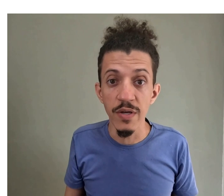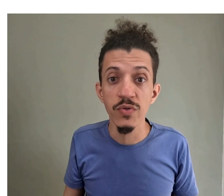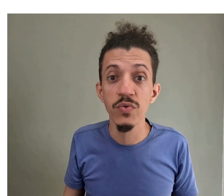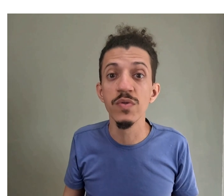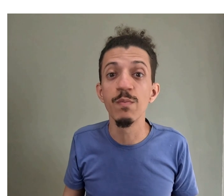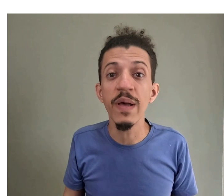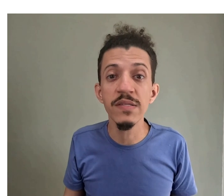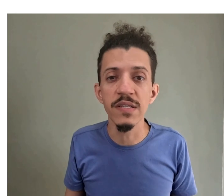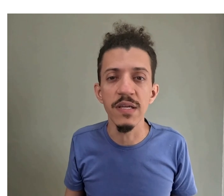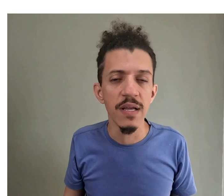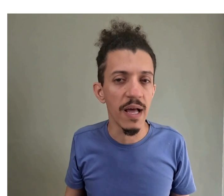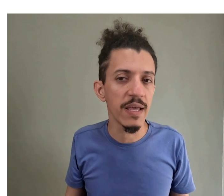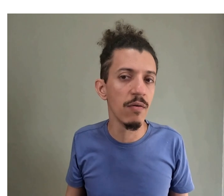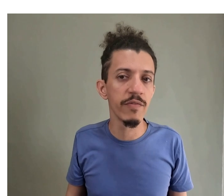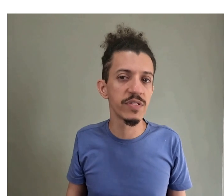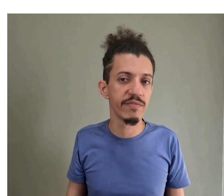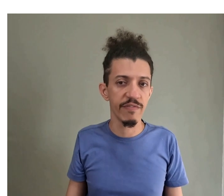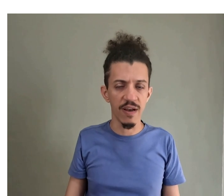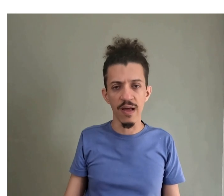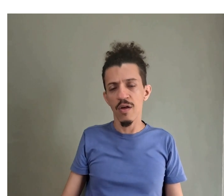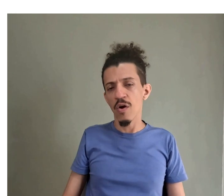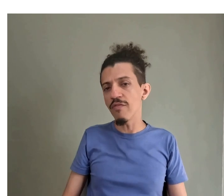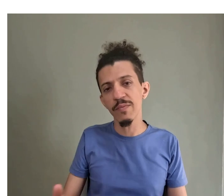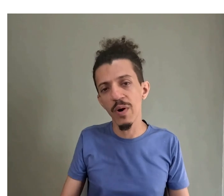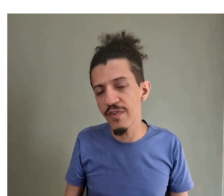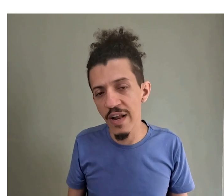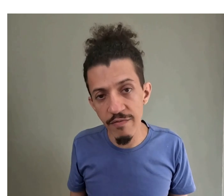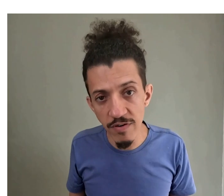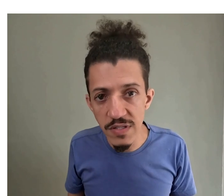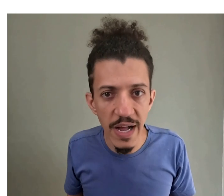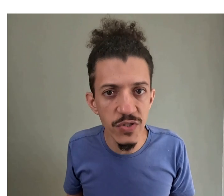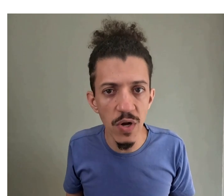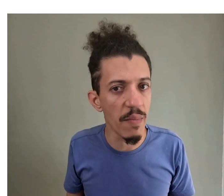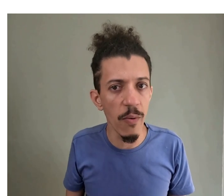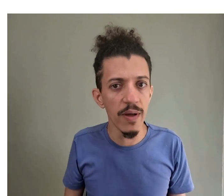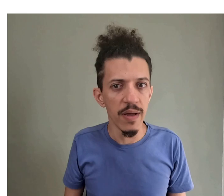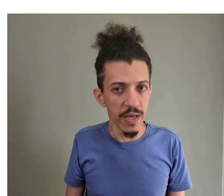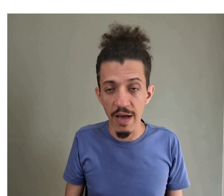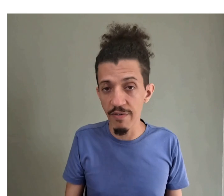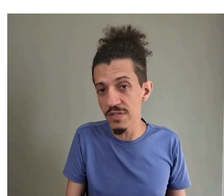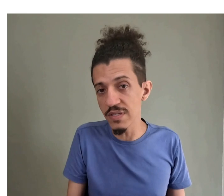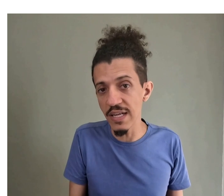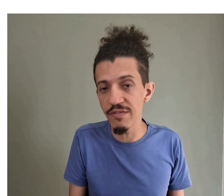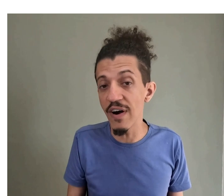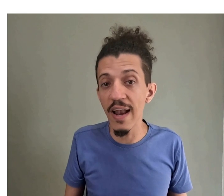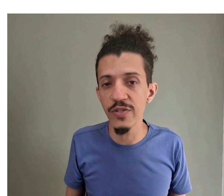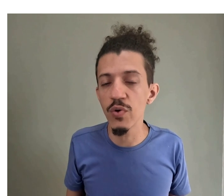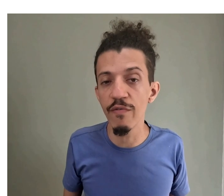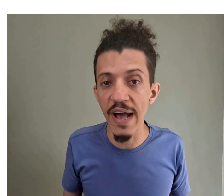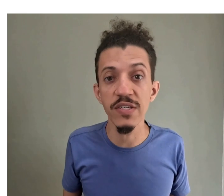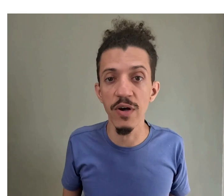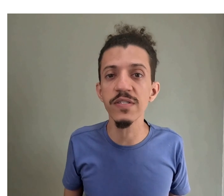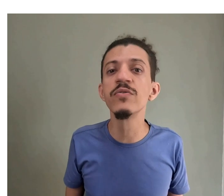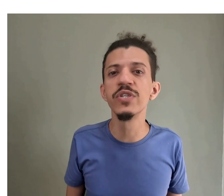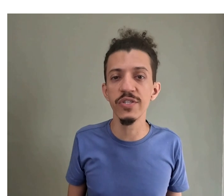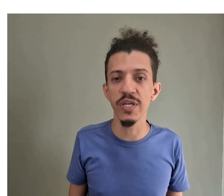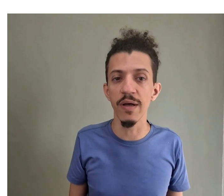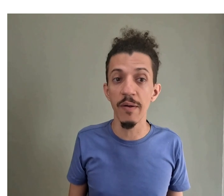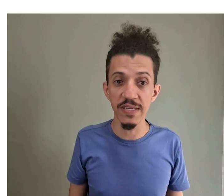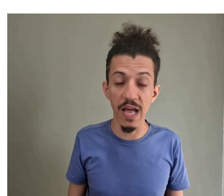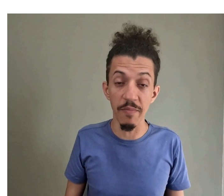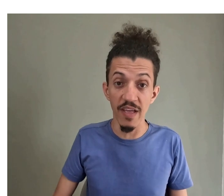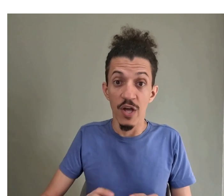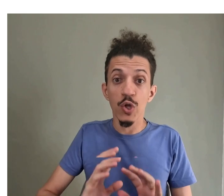de suspense naquilo que você vai falar. Ou você pode falar na velocidade normal, que é a velocidade de fala, de conversa nossa no dia a